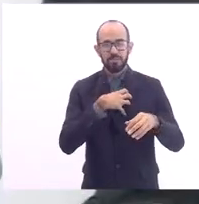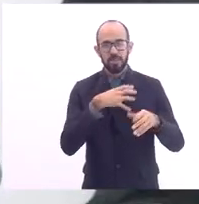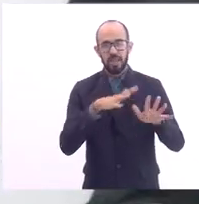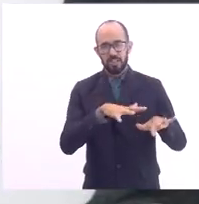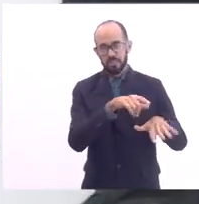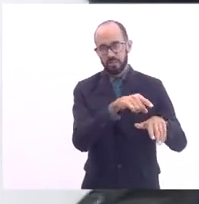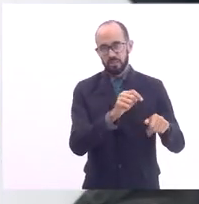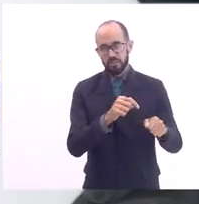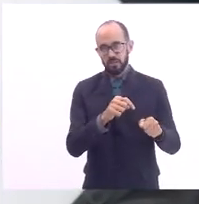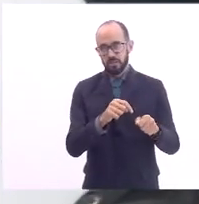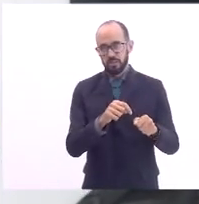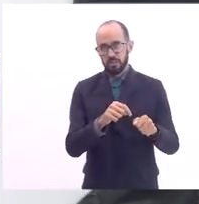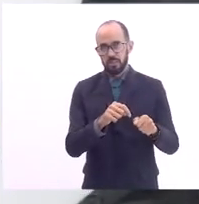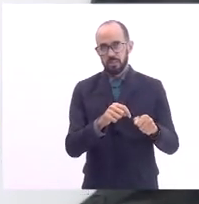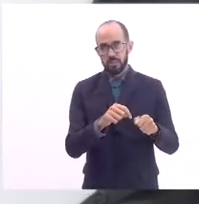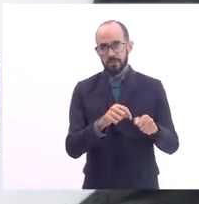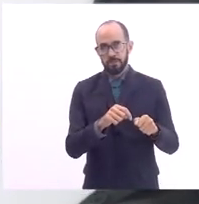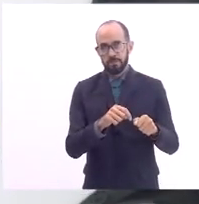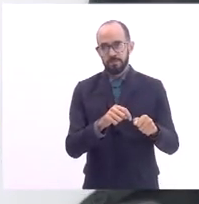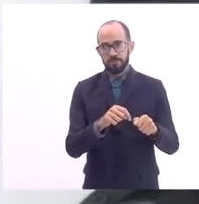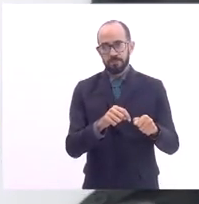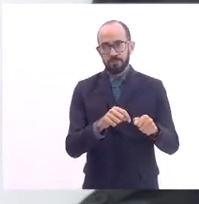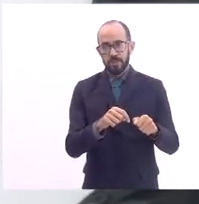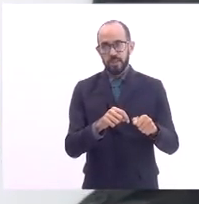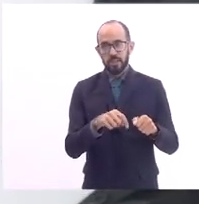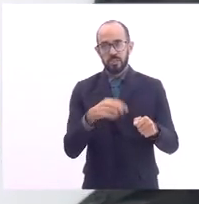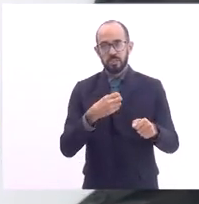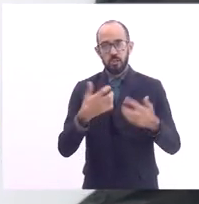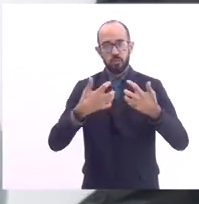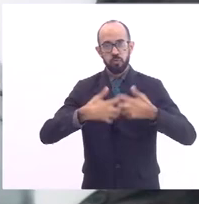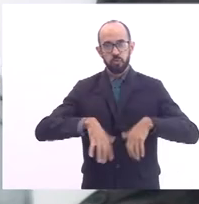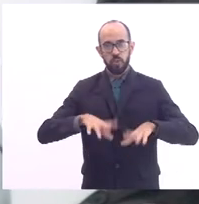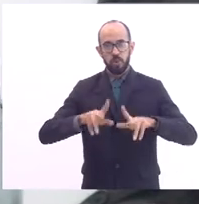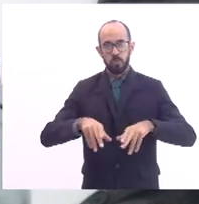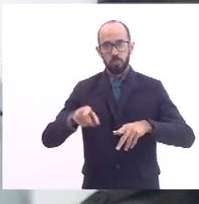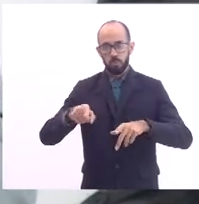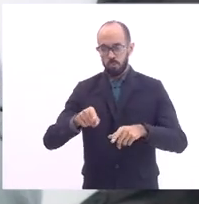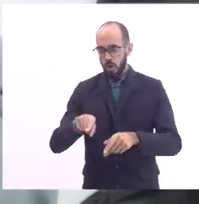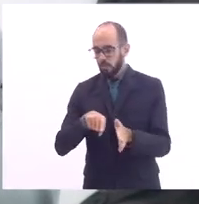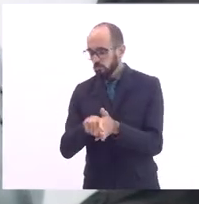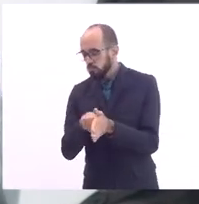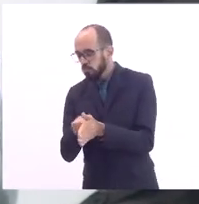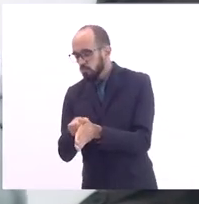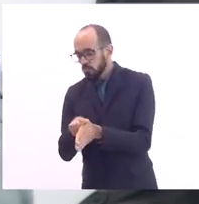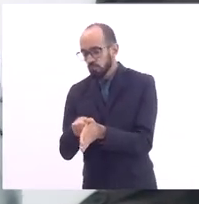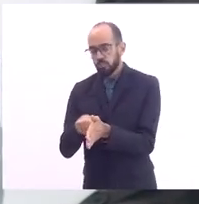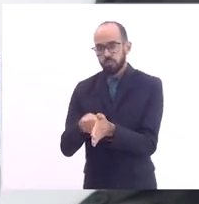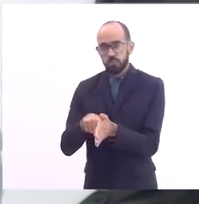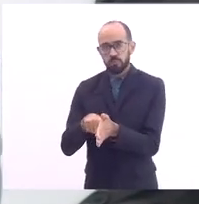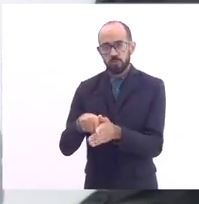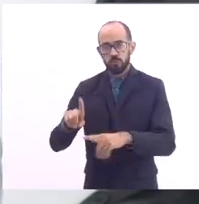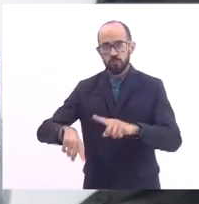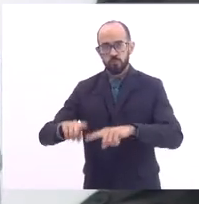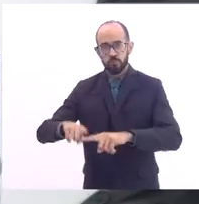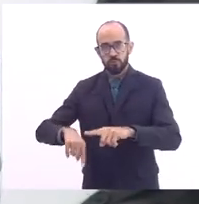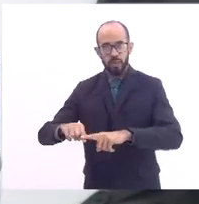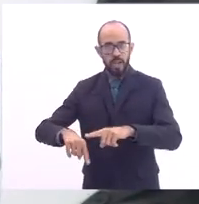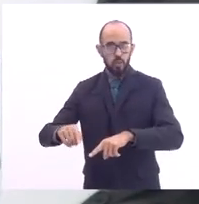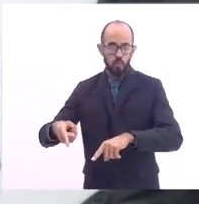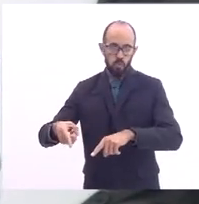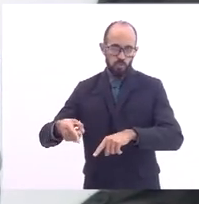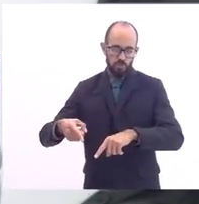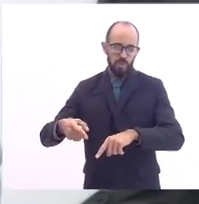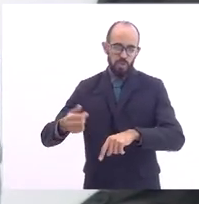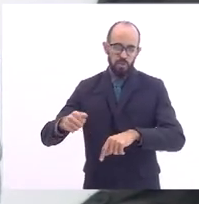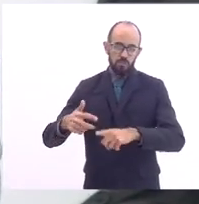mais ou menos como aqueles detectores de metais do aeroporto. Tem hora que pega uma caneta, tem hora que você passa com um ferro elétrico, ele não pega. É uma questão de